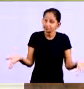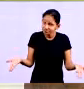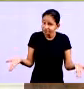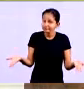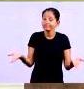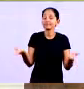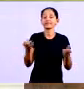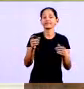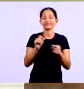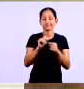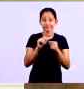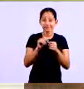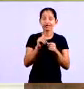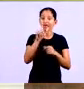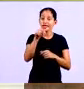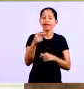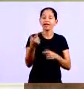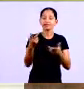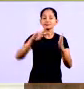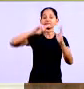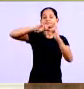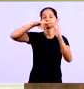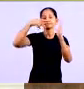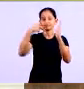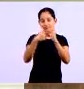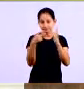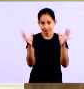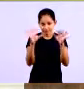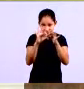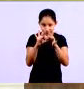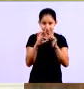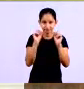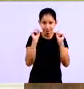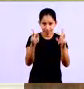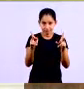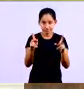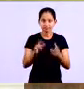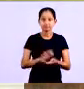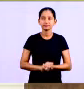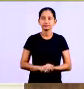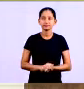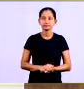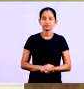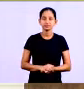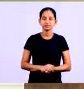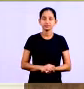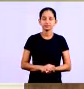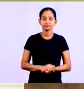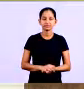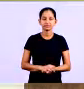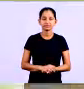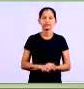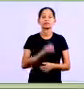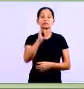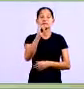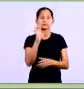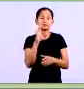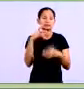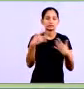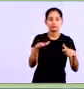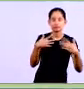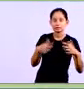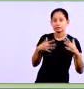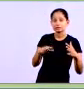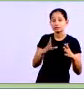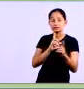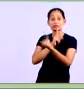produzindo. Então, esse é o conceito de evasão. Se te pego, pode dar até cadeia, eu que não vou